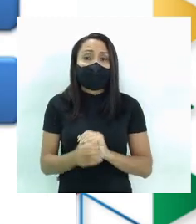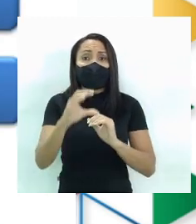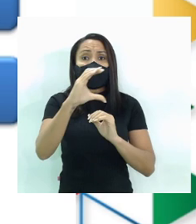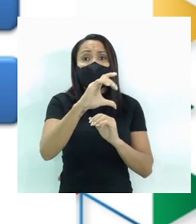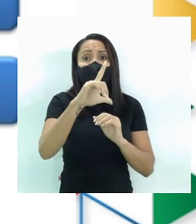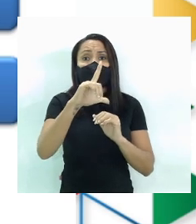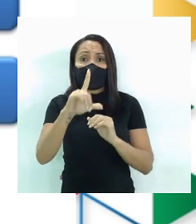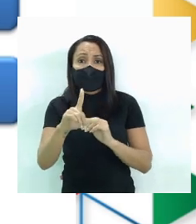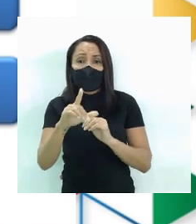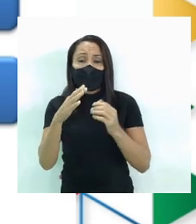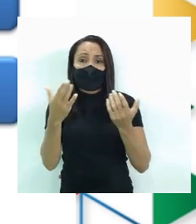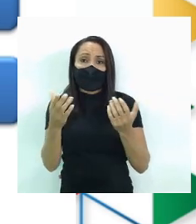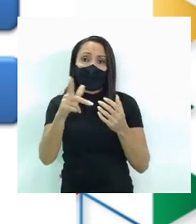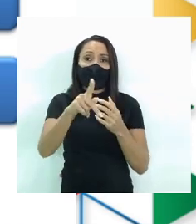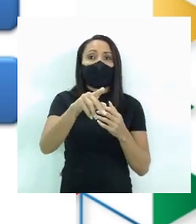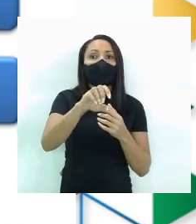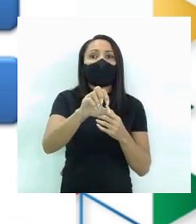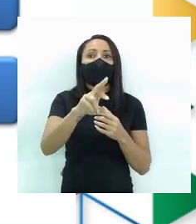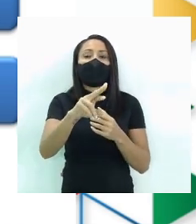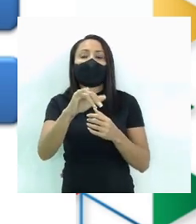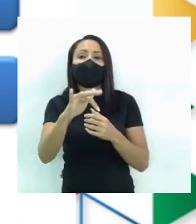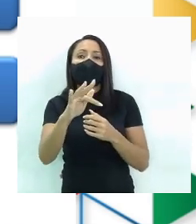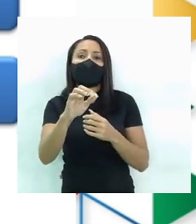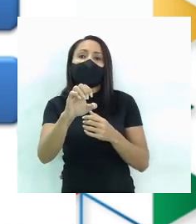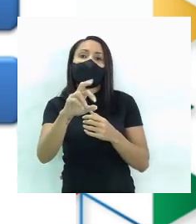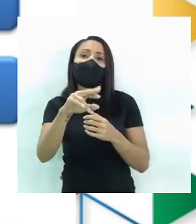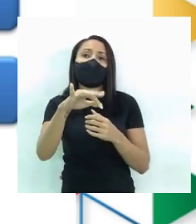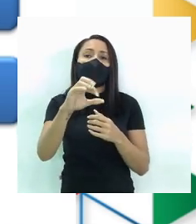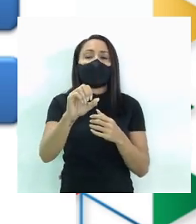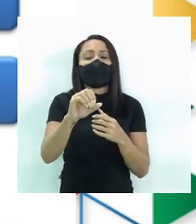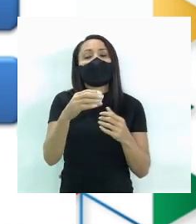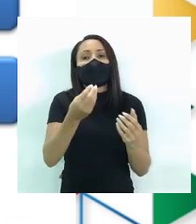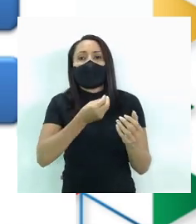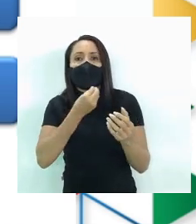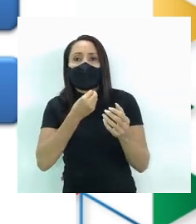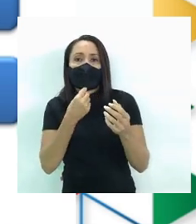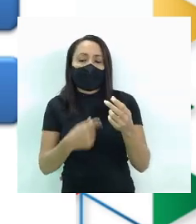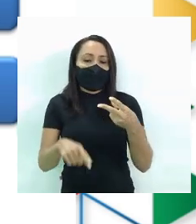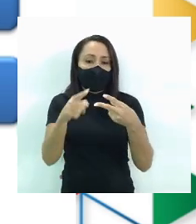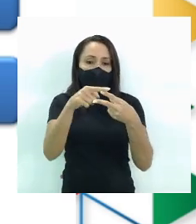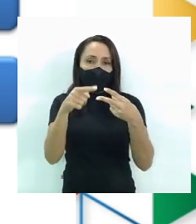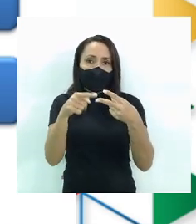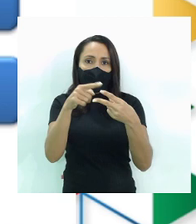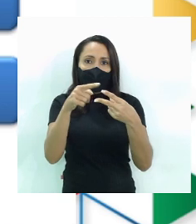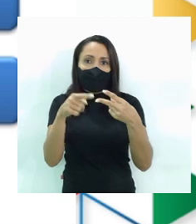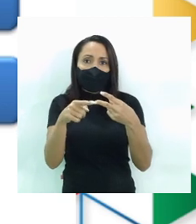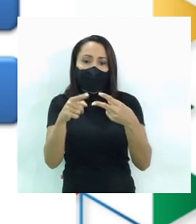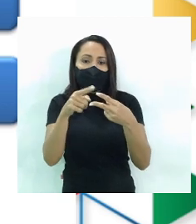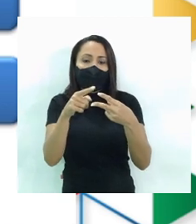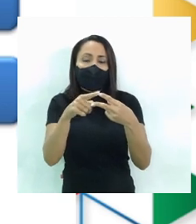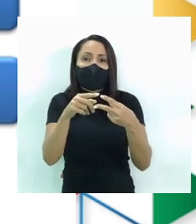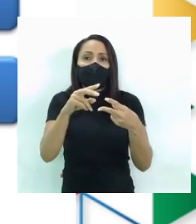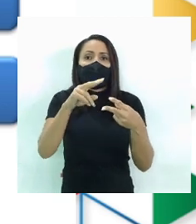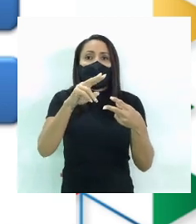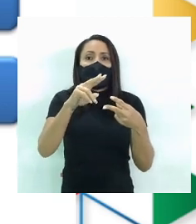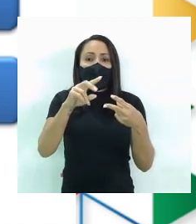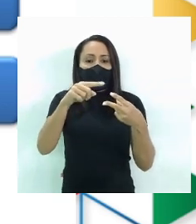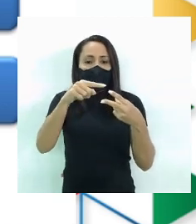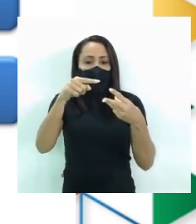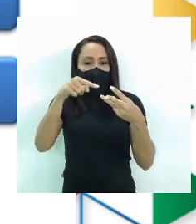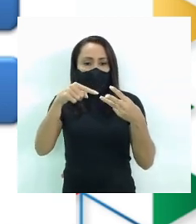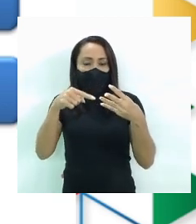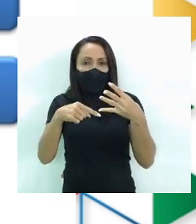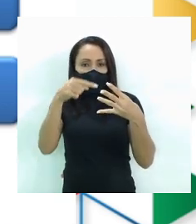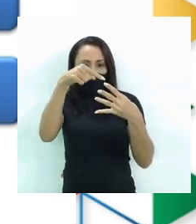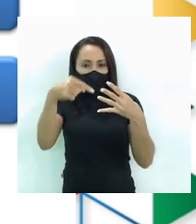do sistema nervoso periférico. Né? Existe o sistema nervoso periférico voluntário, autônomo, simpático e